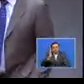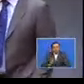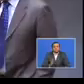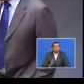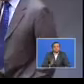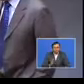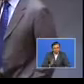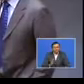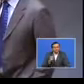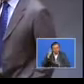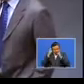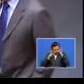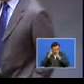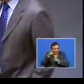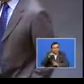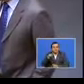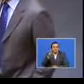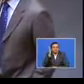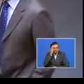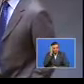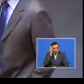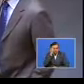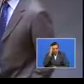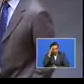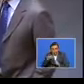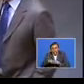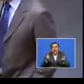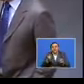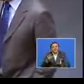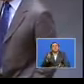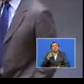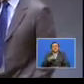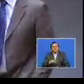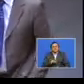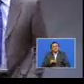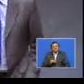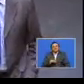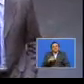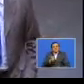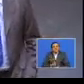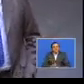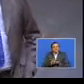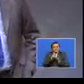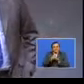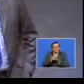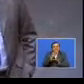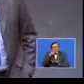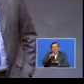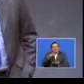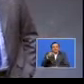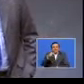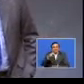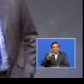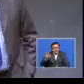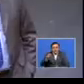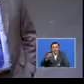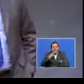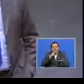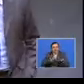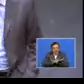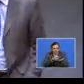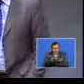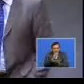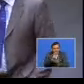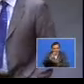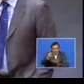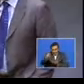Mas a salvação petista é a Carta Capital e a revista Isto É, que são compradas